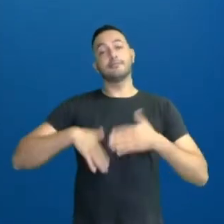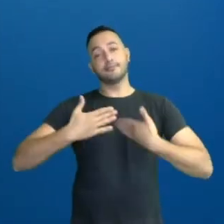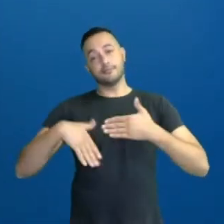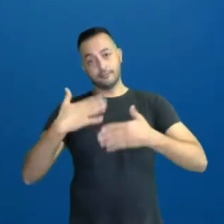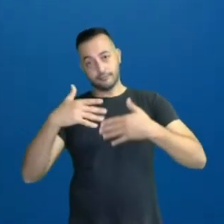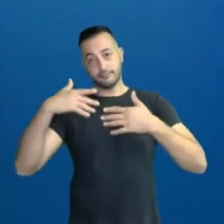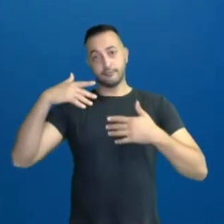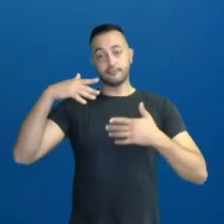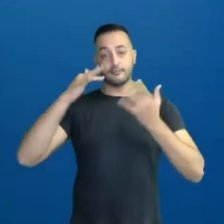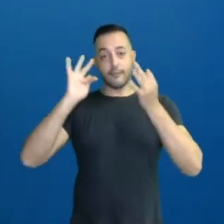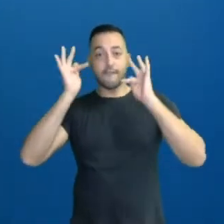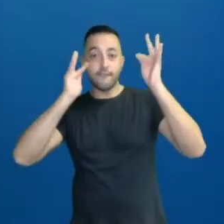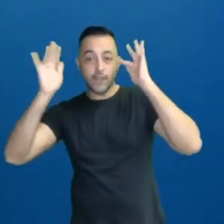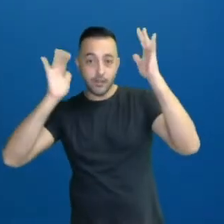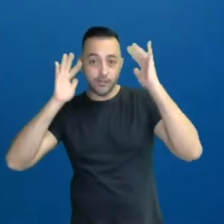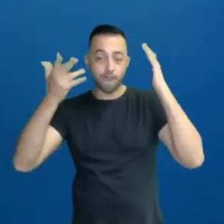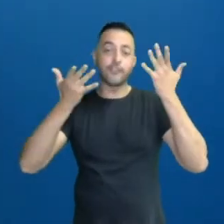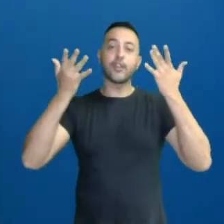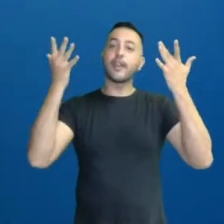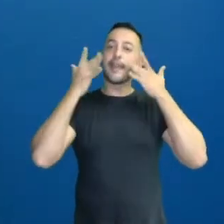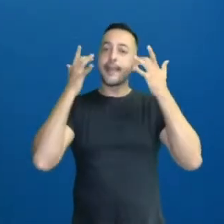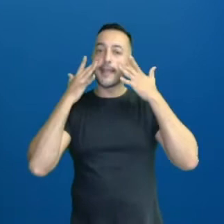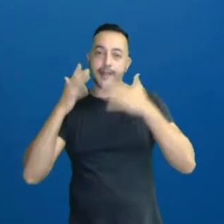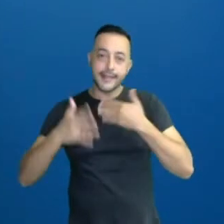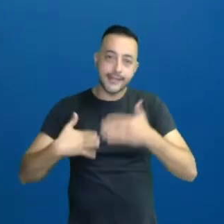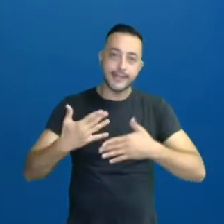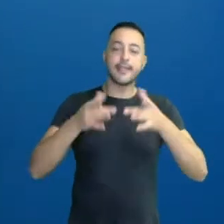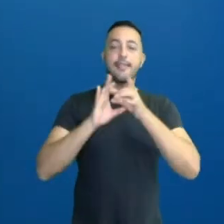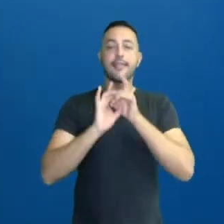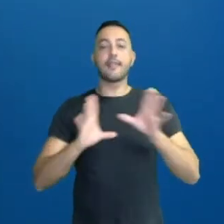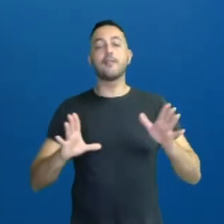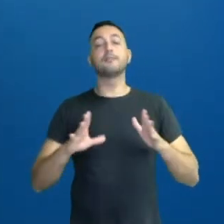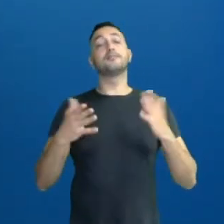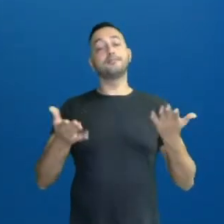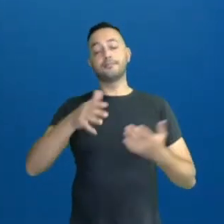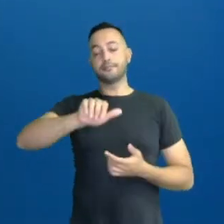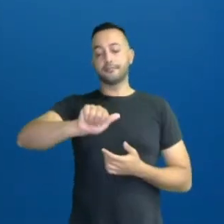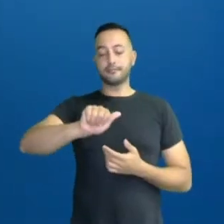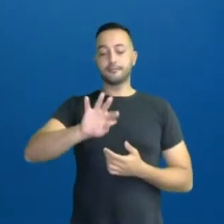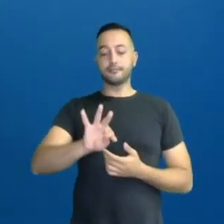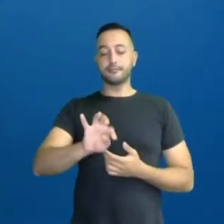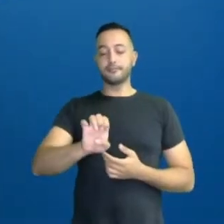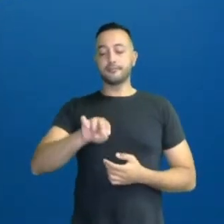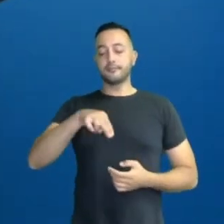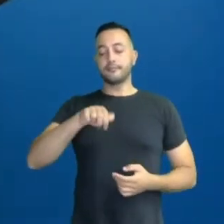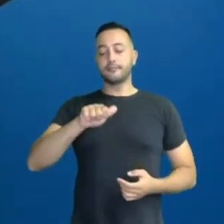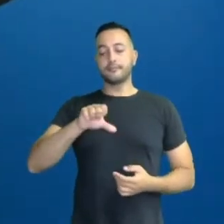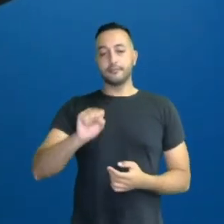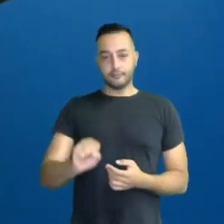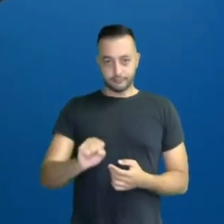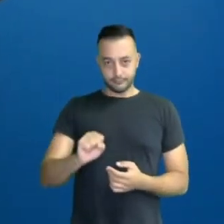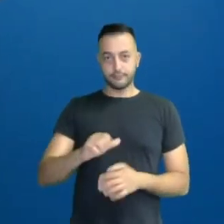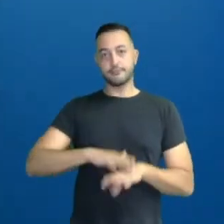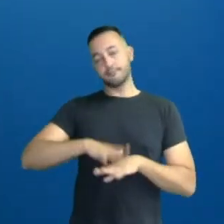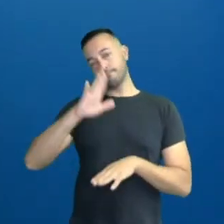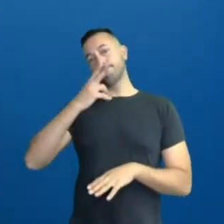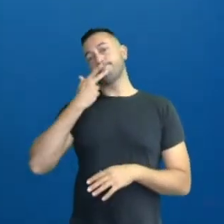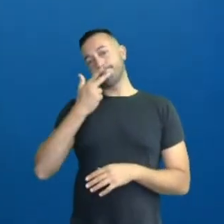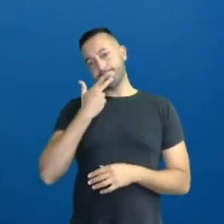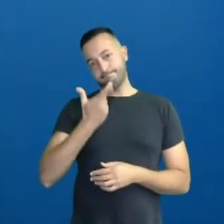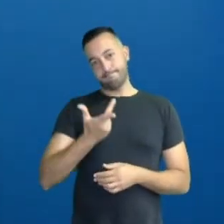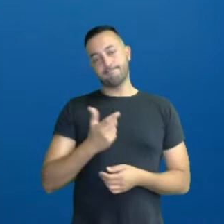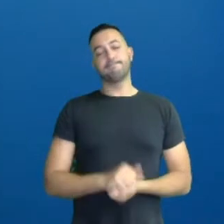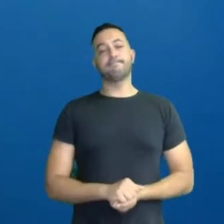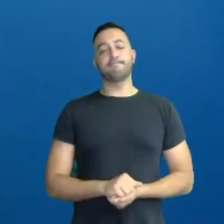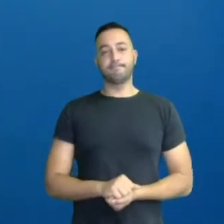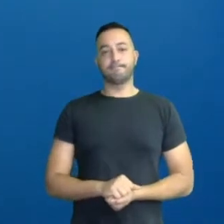essa filosofia, esse teatro, a democracia, Atenas geralmente é a cidade que a gente costuma ouvir mais do que